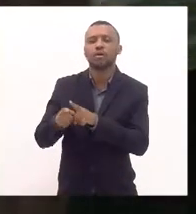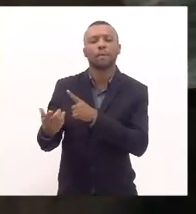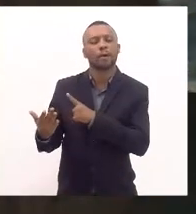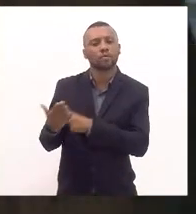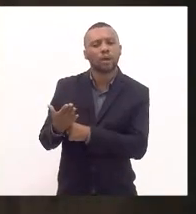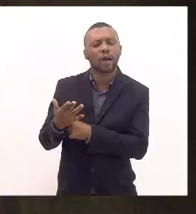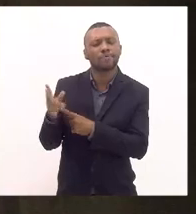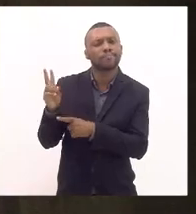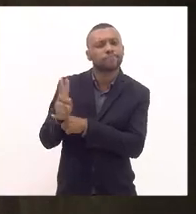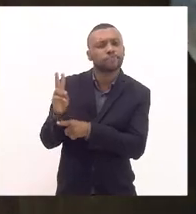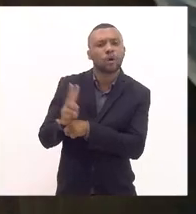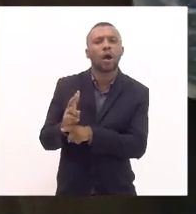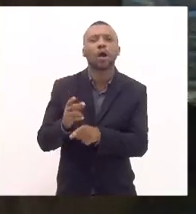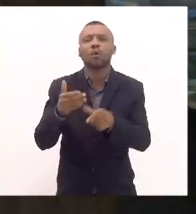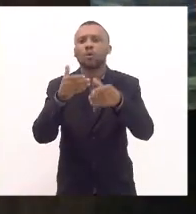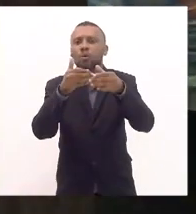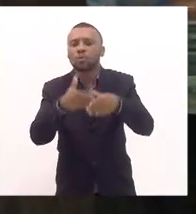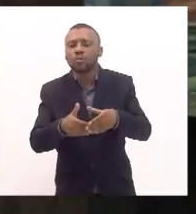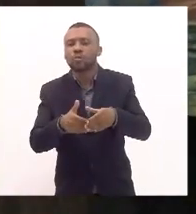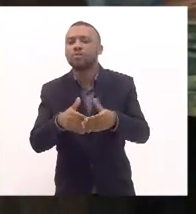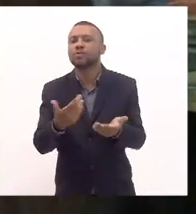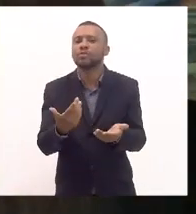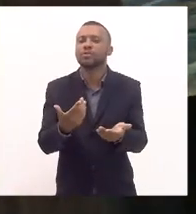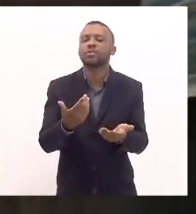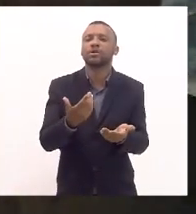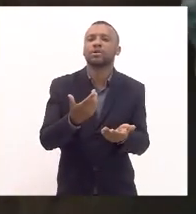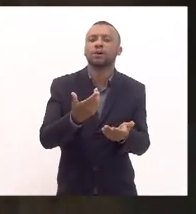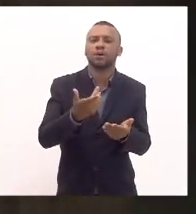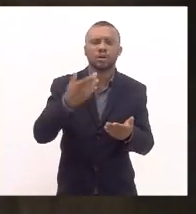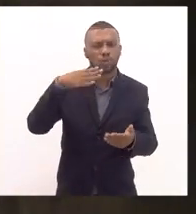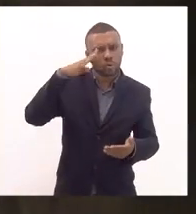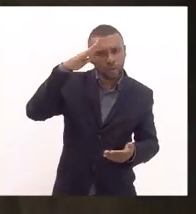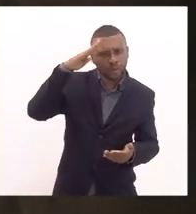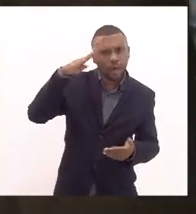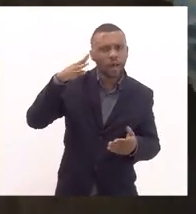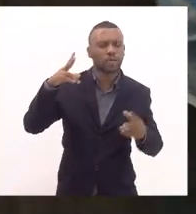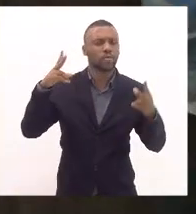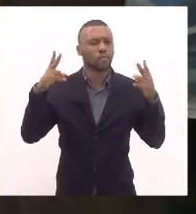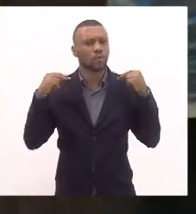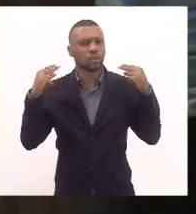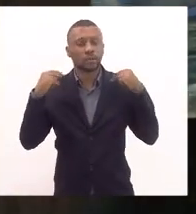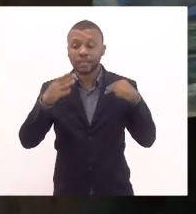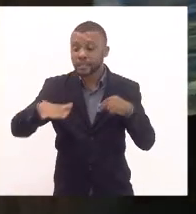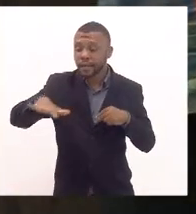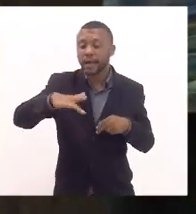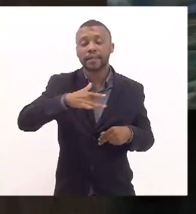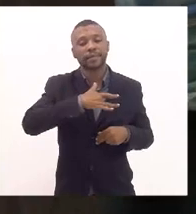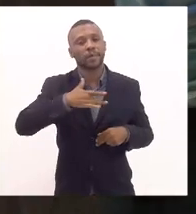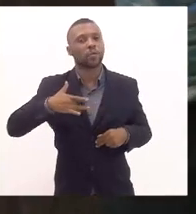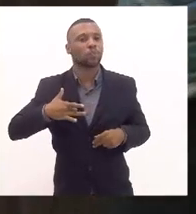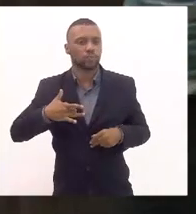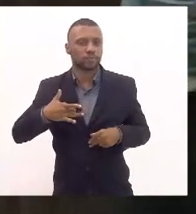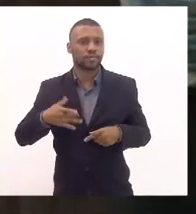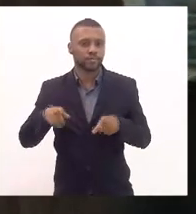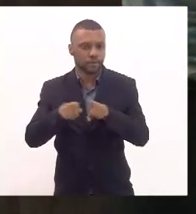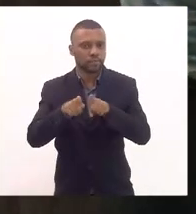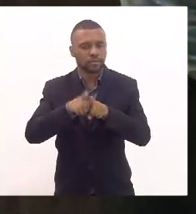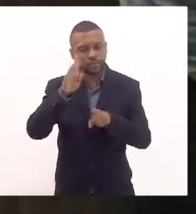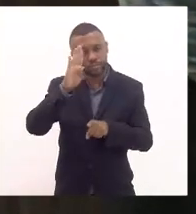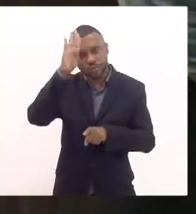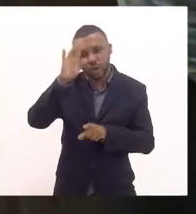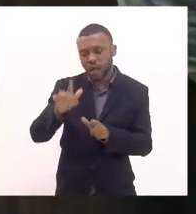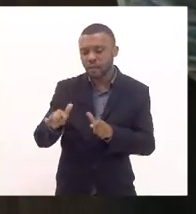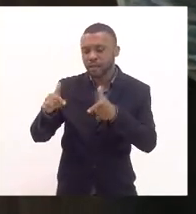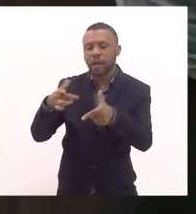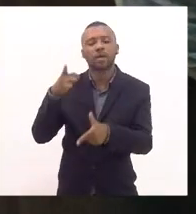ao concurso de Combatente e motorista e também da área técnica da área da saúde acho que a iniciativa